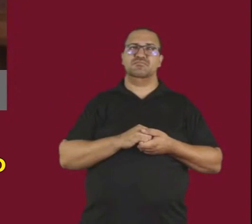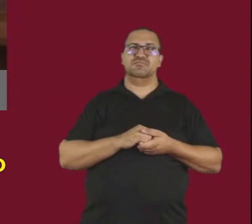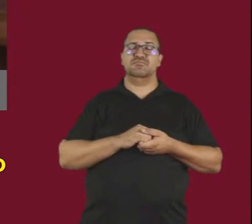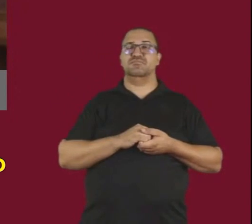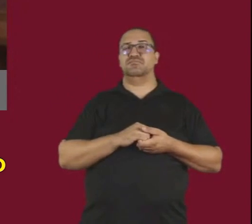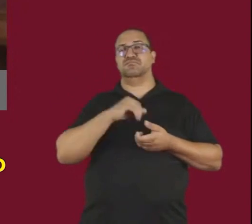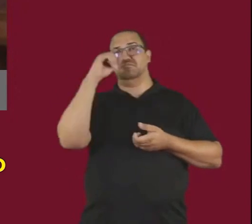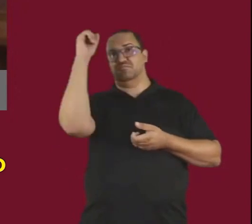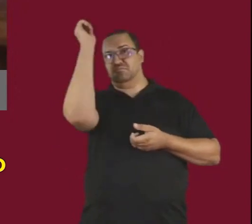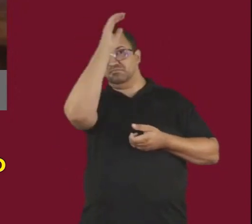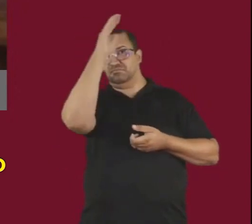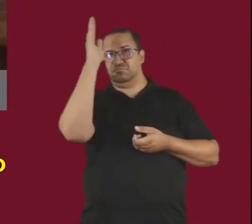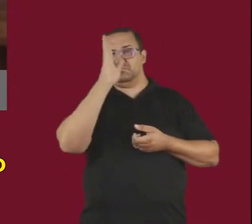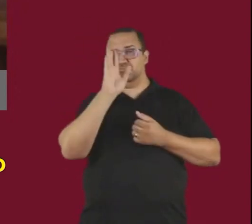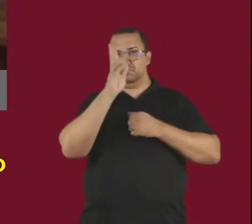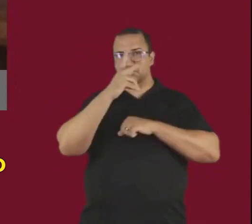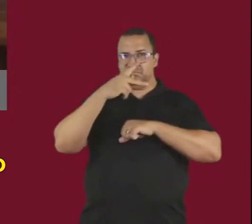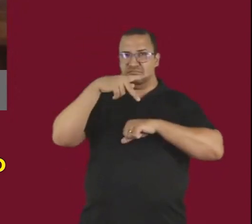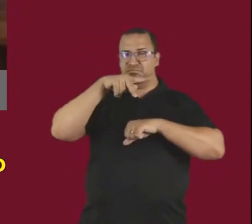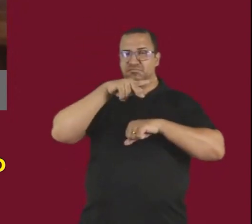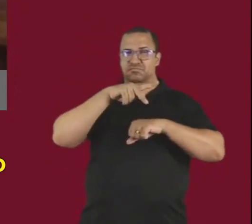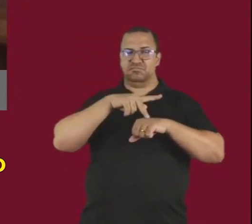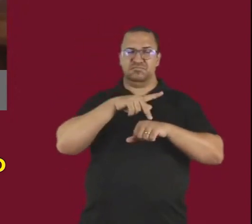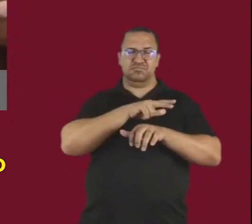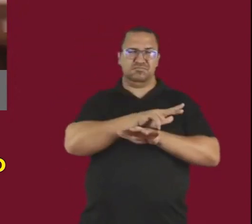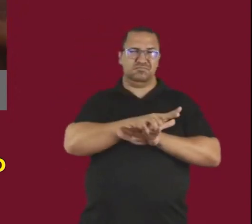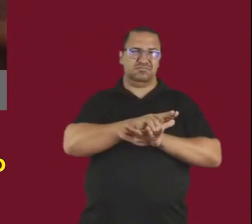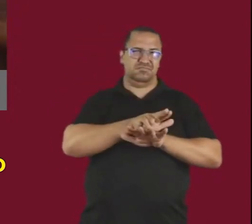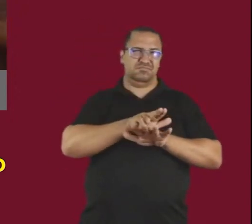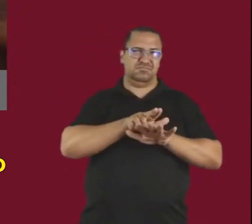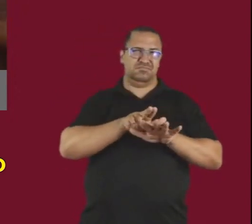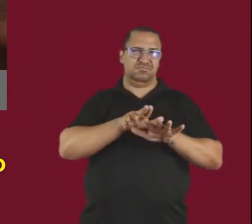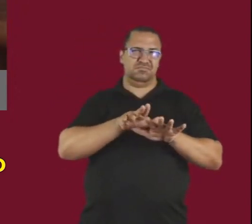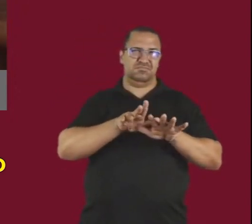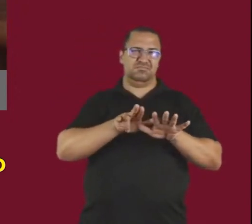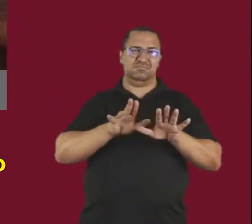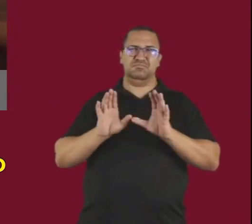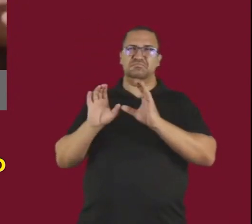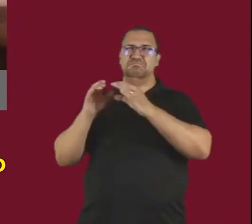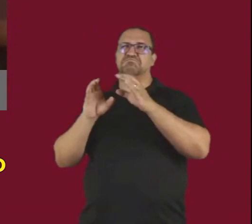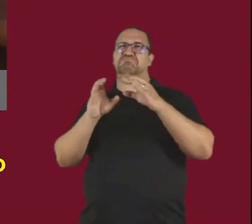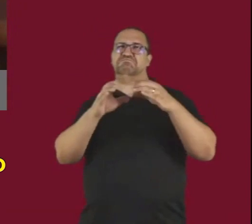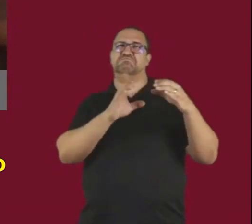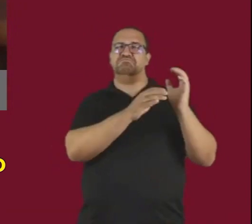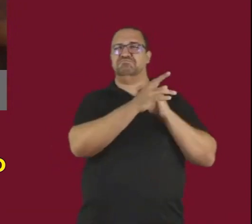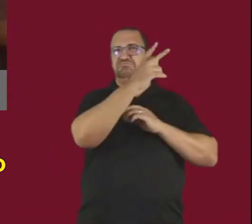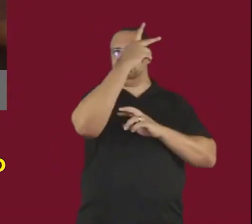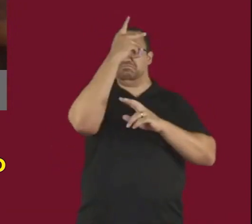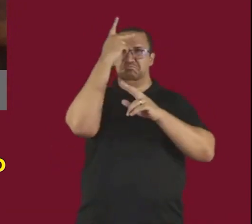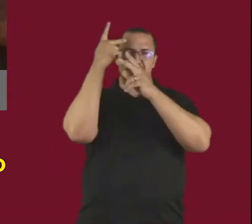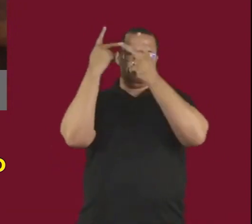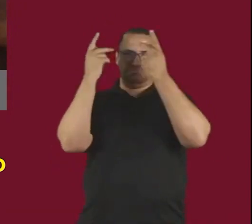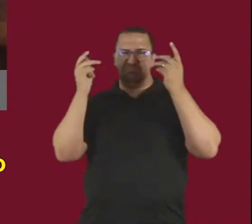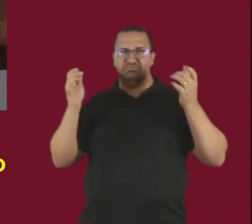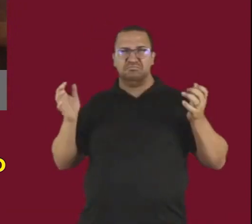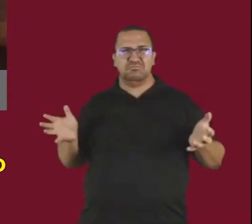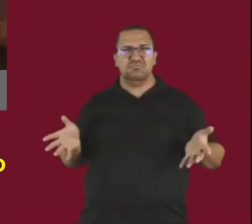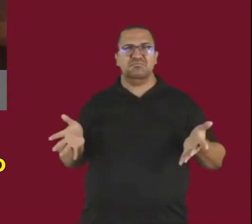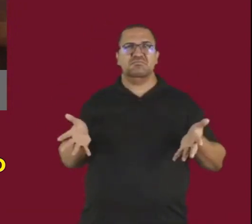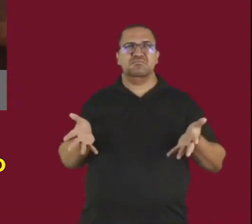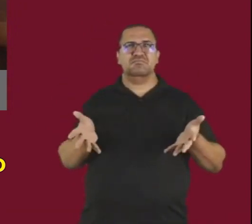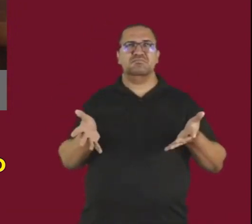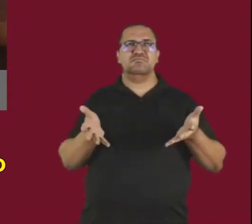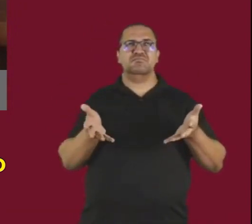gente? Tantas pessoas, tantos grupos se moveram